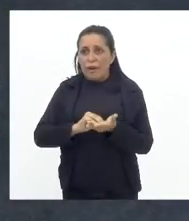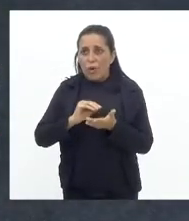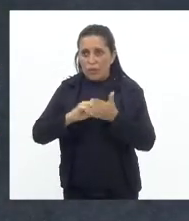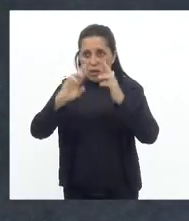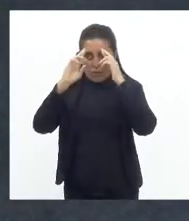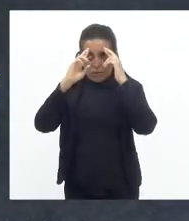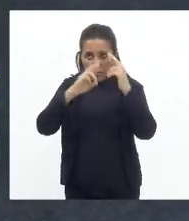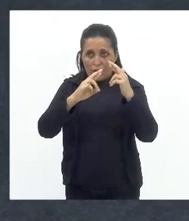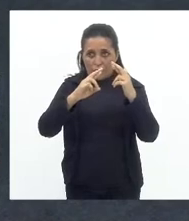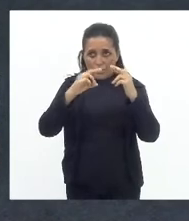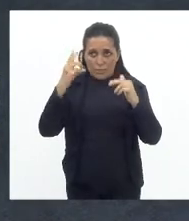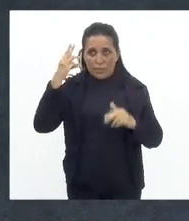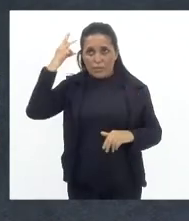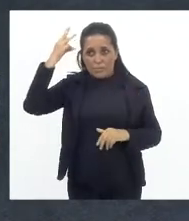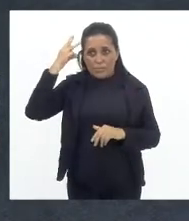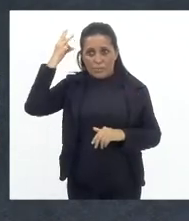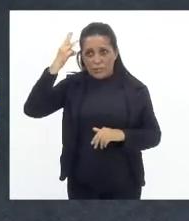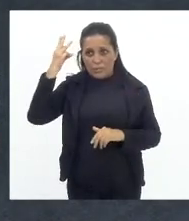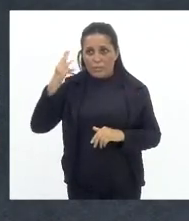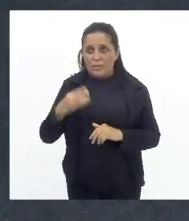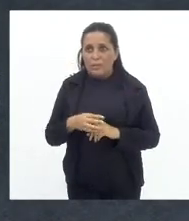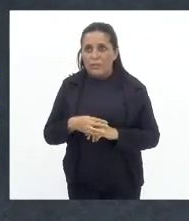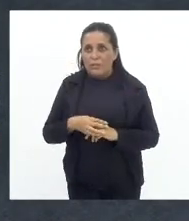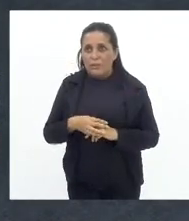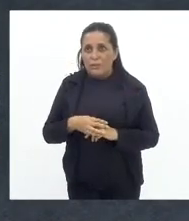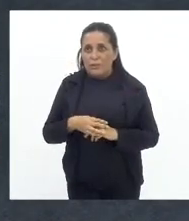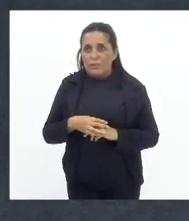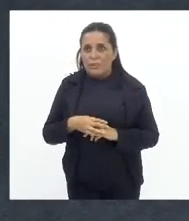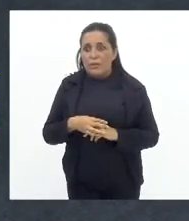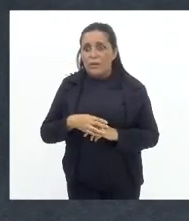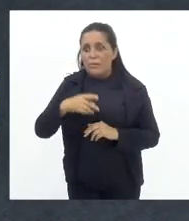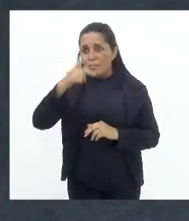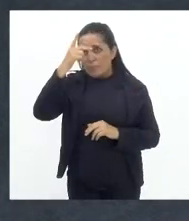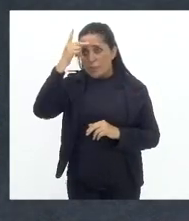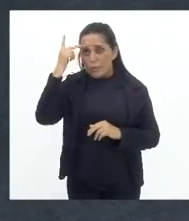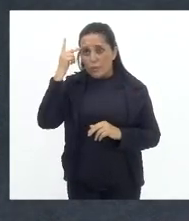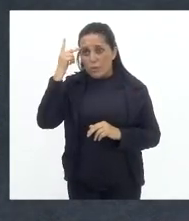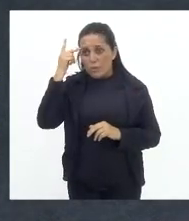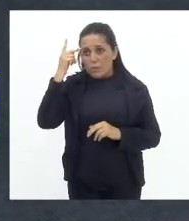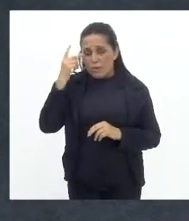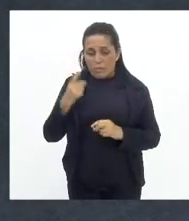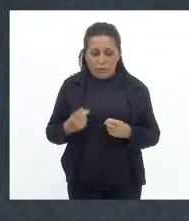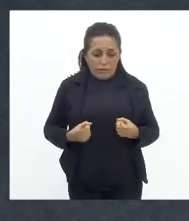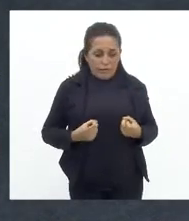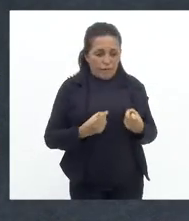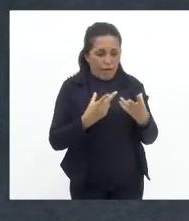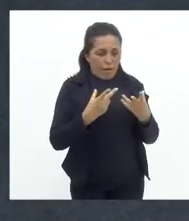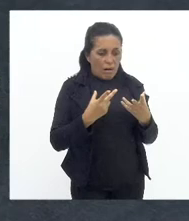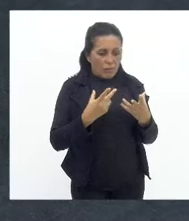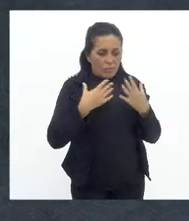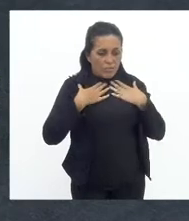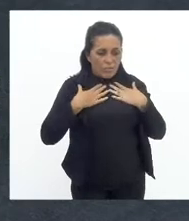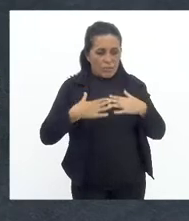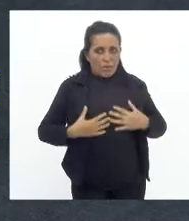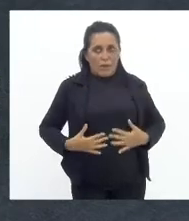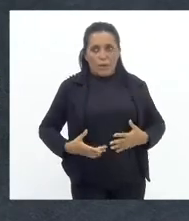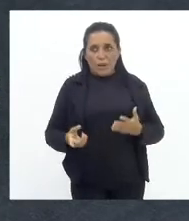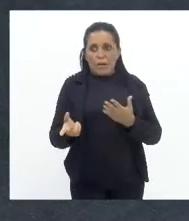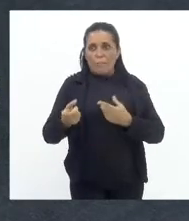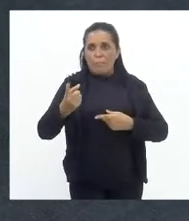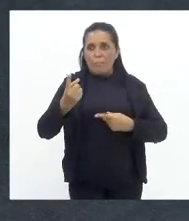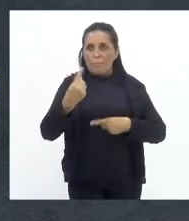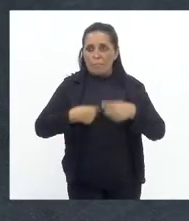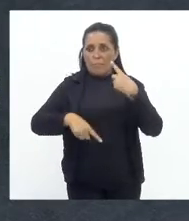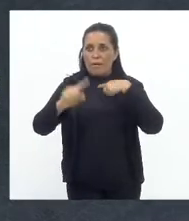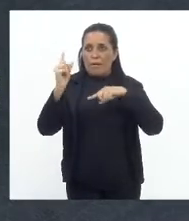a morte da vereadora é aquele que vende o seu cadáver e Luca financeiramente